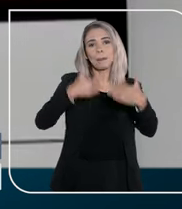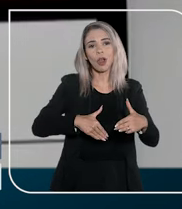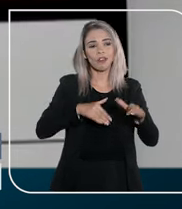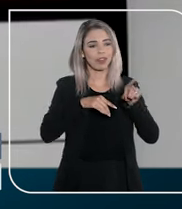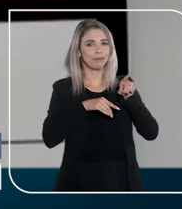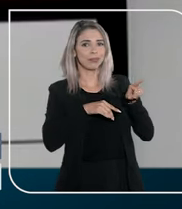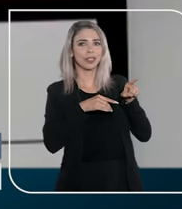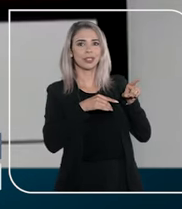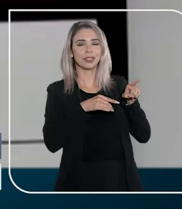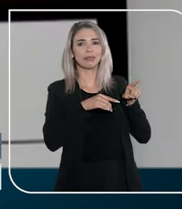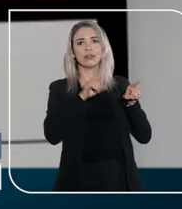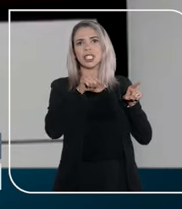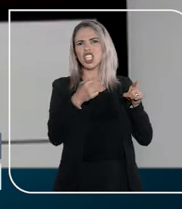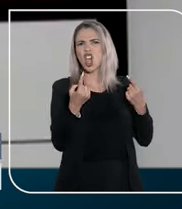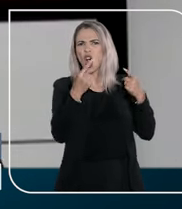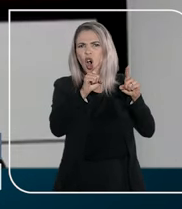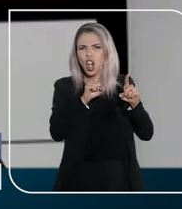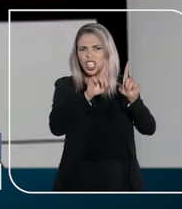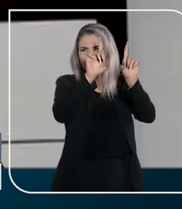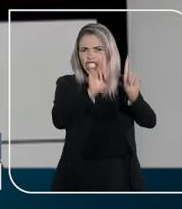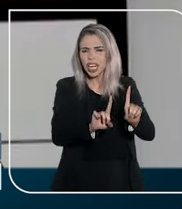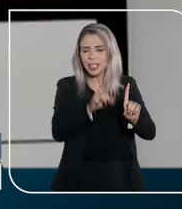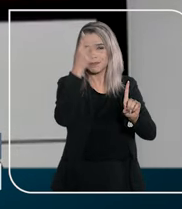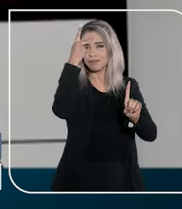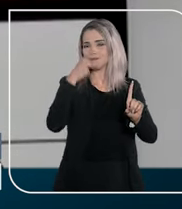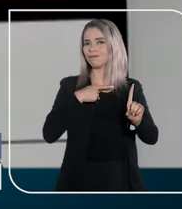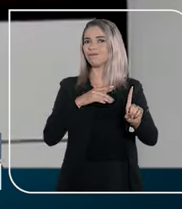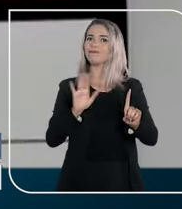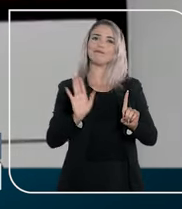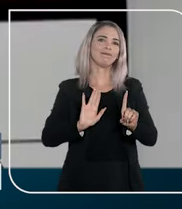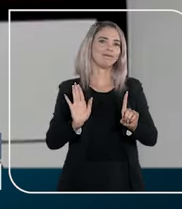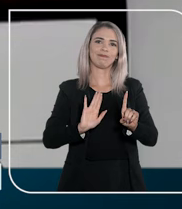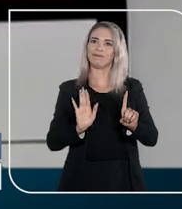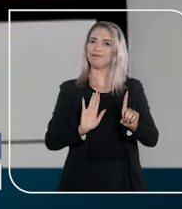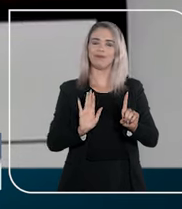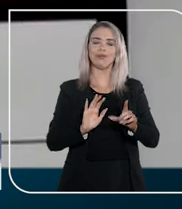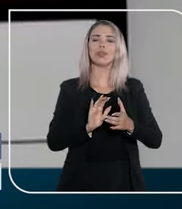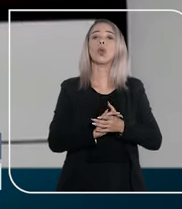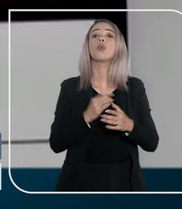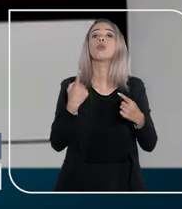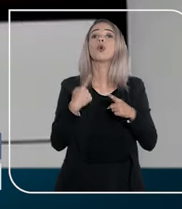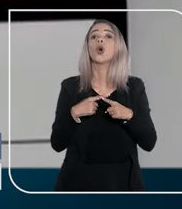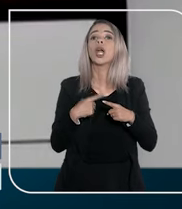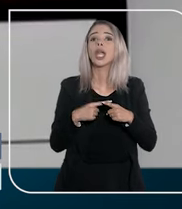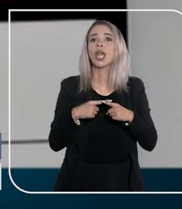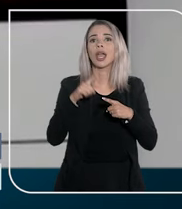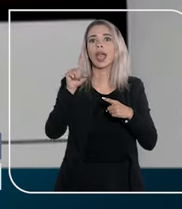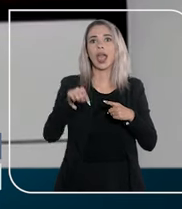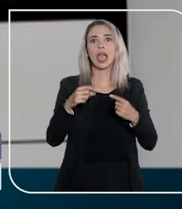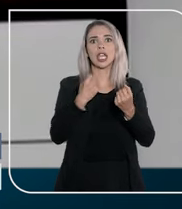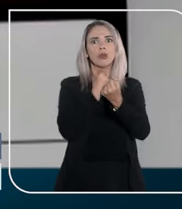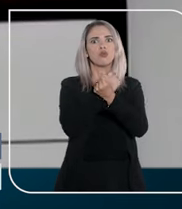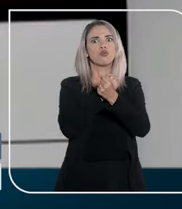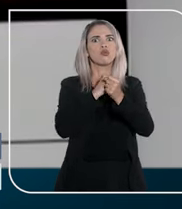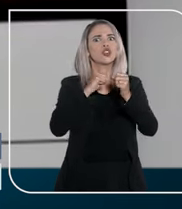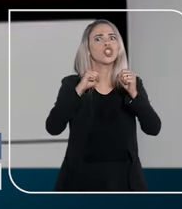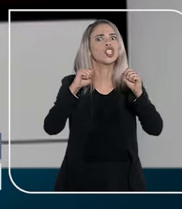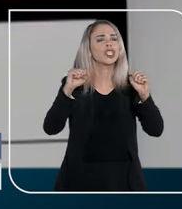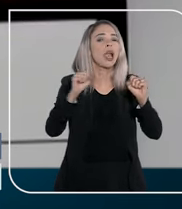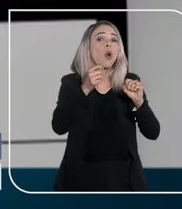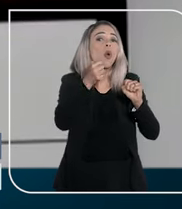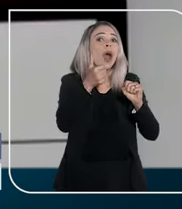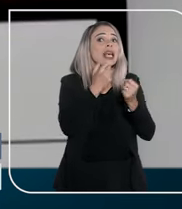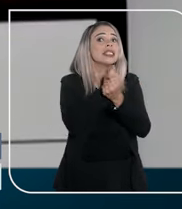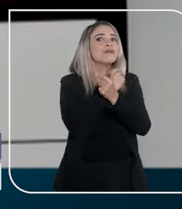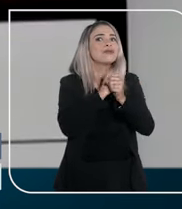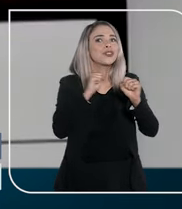Isso viola o meu direito de alguma forma? Não. Por quê? porque é quase impossível, não vamos dizer impossível, mas